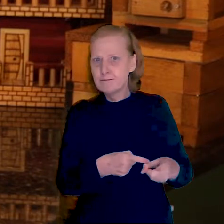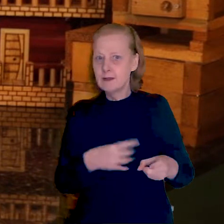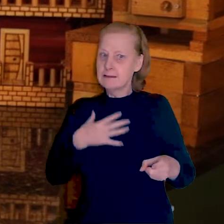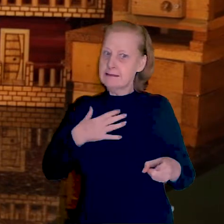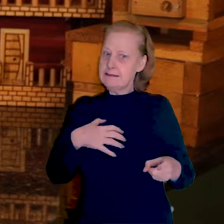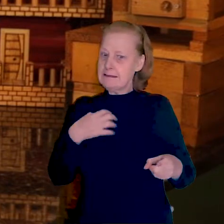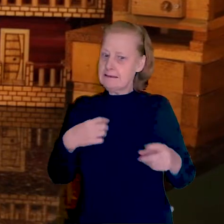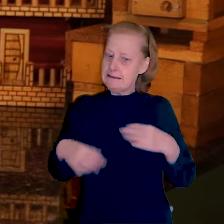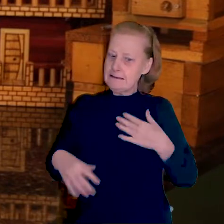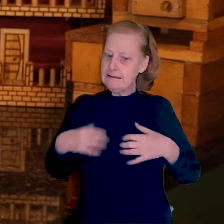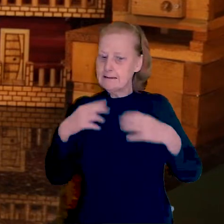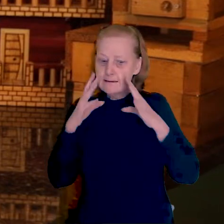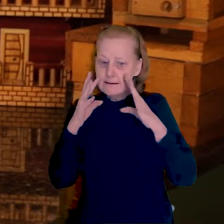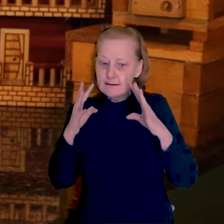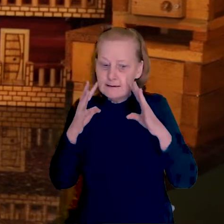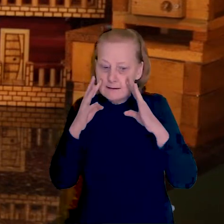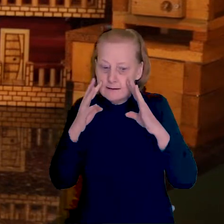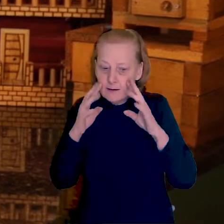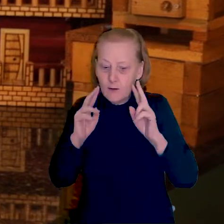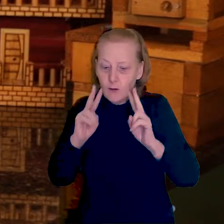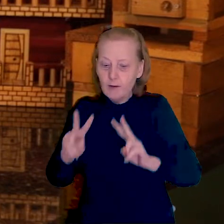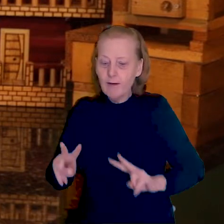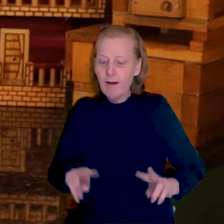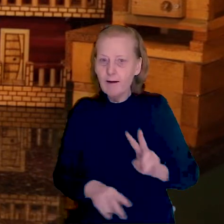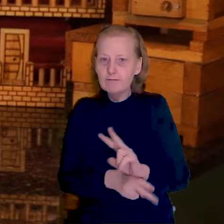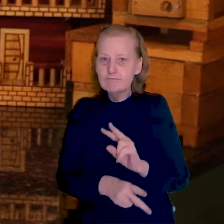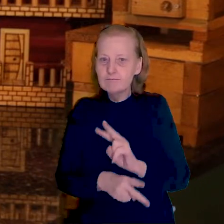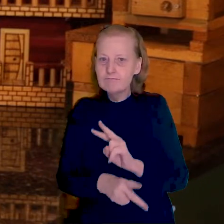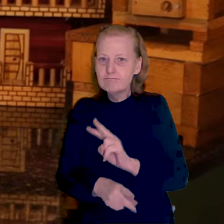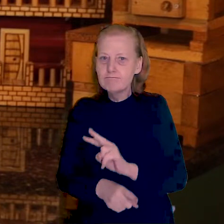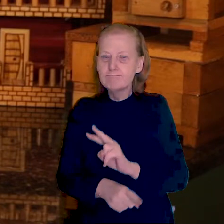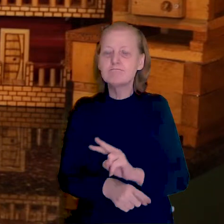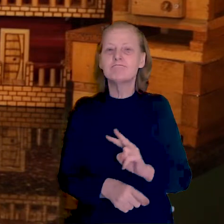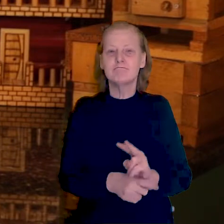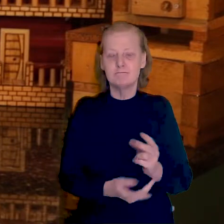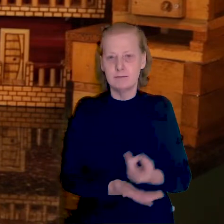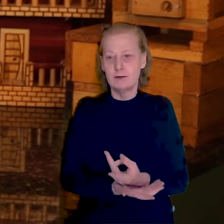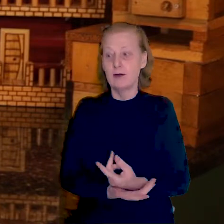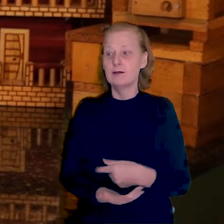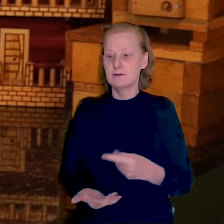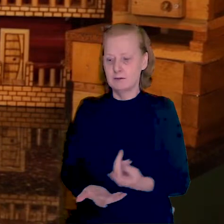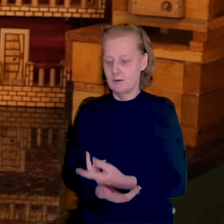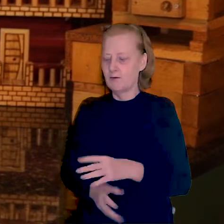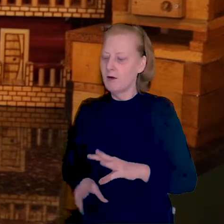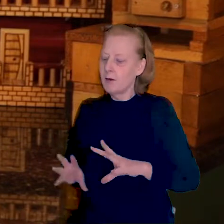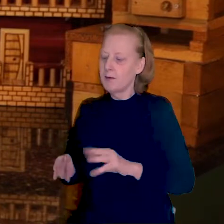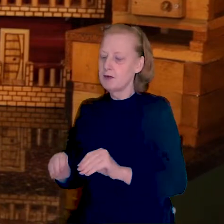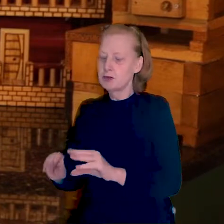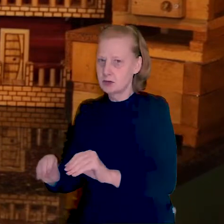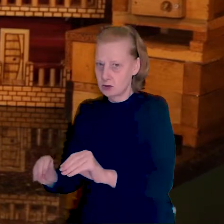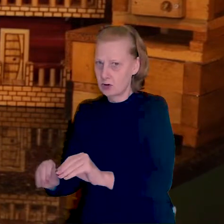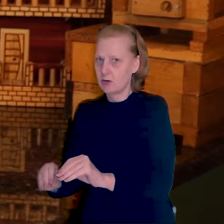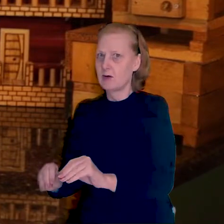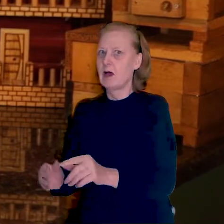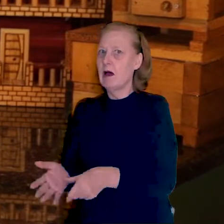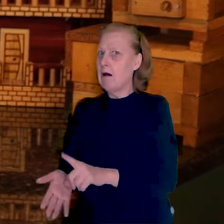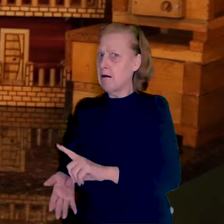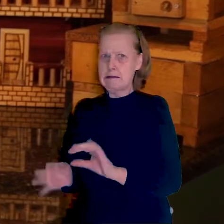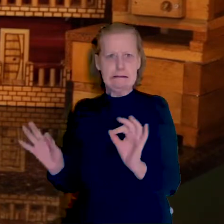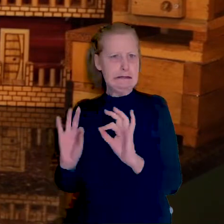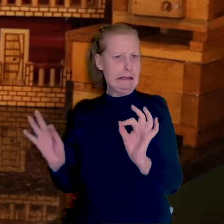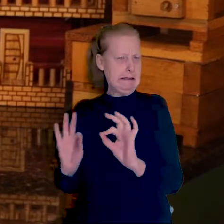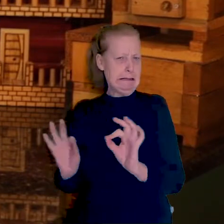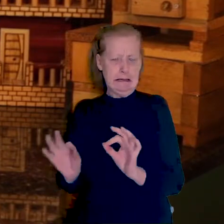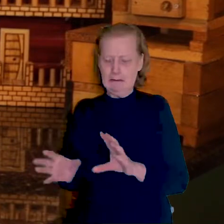meio assim, opa. Tem que dar uma olhadinha na isca. A gente foi lá, retirou, mexeu nela, tudo certinho. Antes a gente não tinha